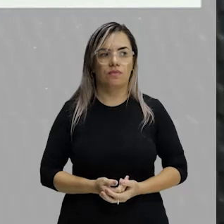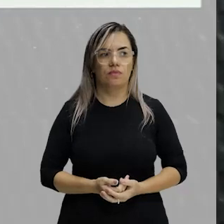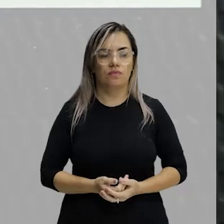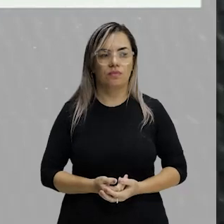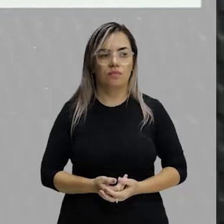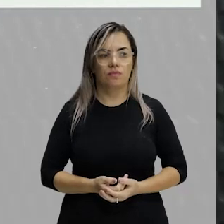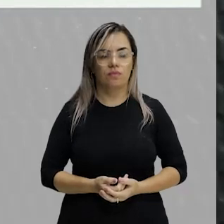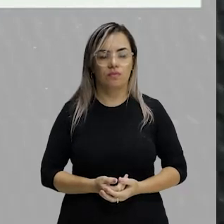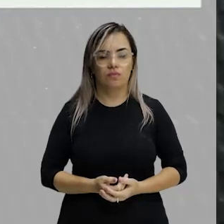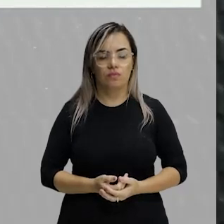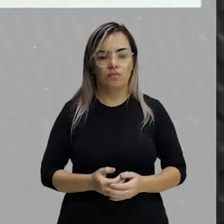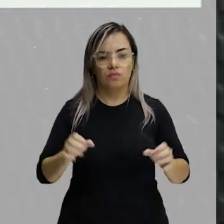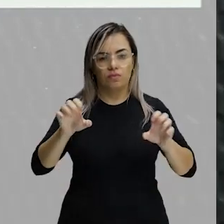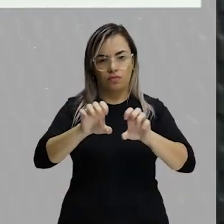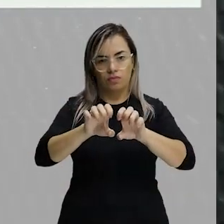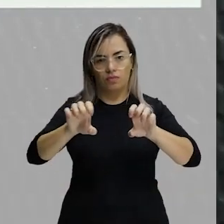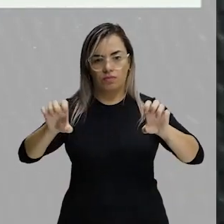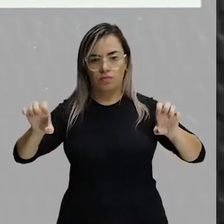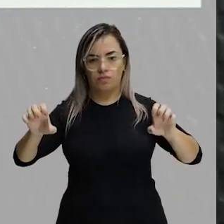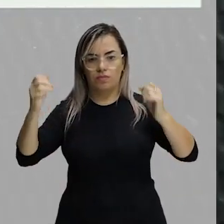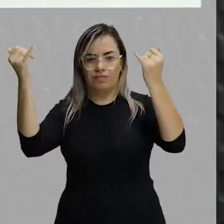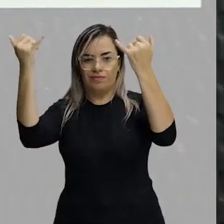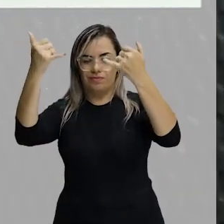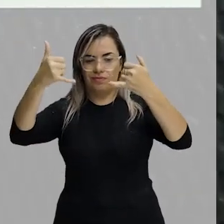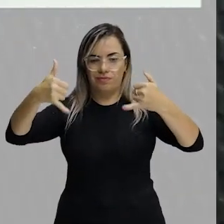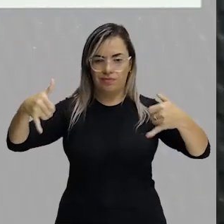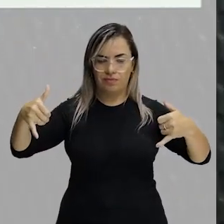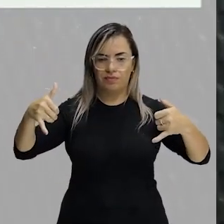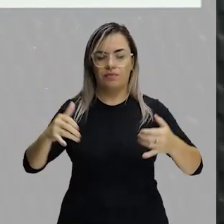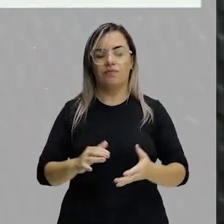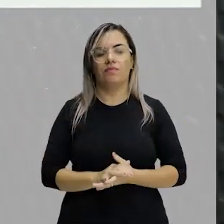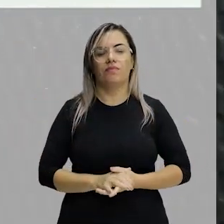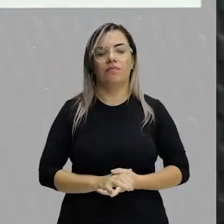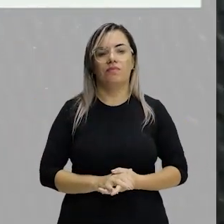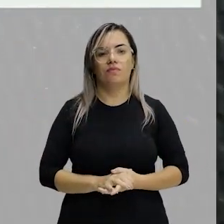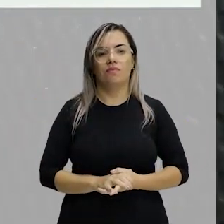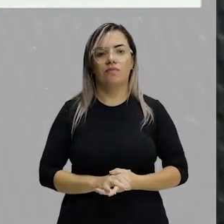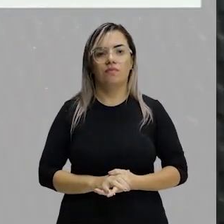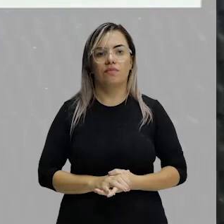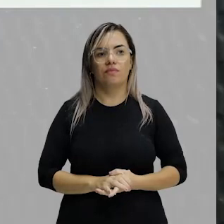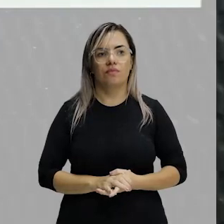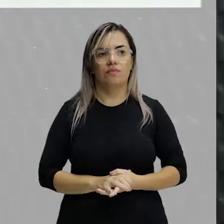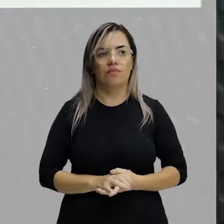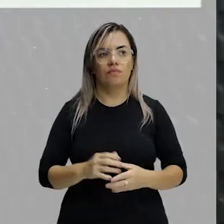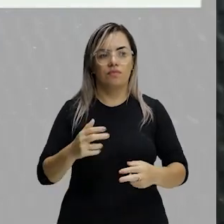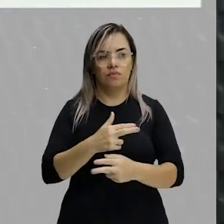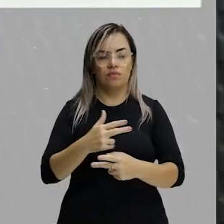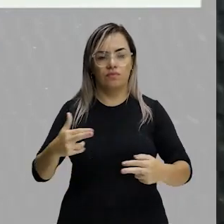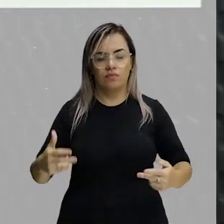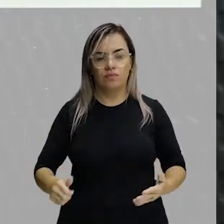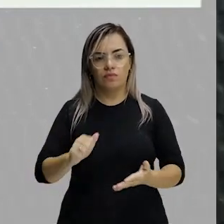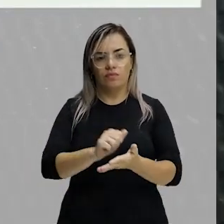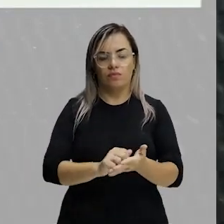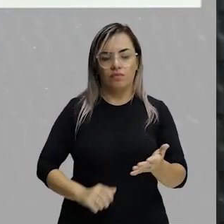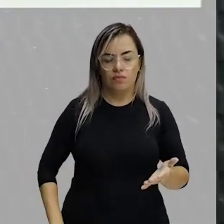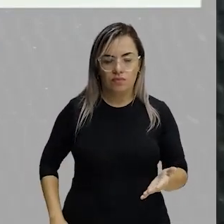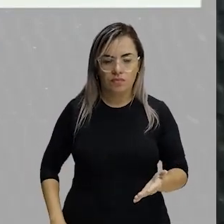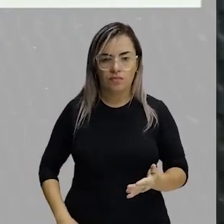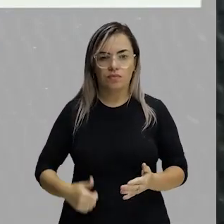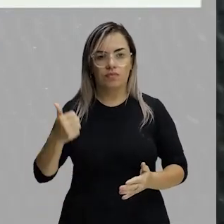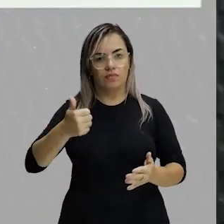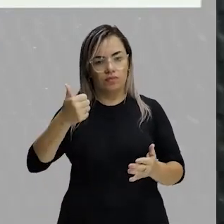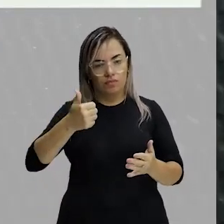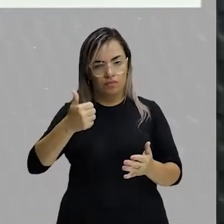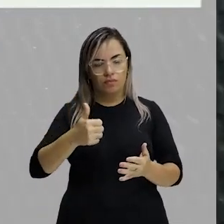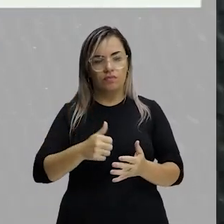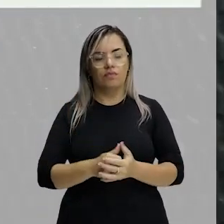como são as equações da minha hipérbole, né? Nesse tipo de situação. E agora a gente vai responder aqui algumas questões,